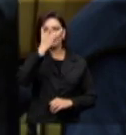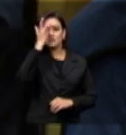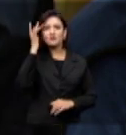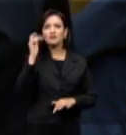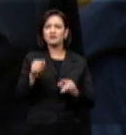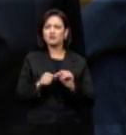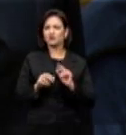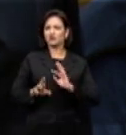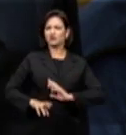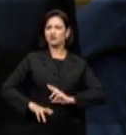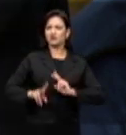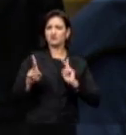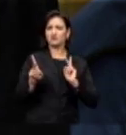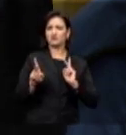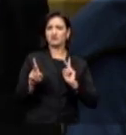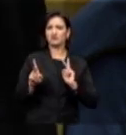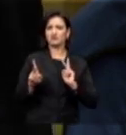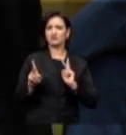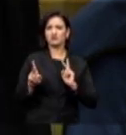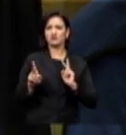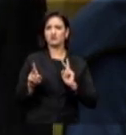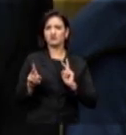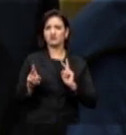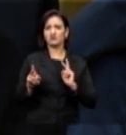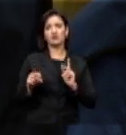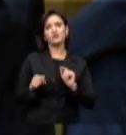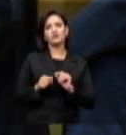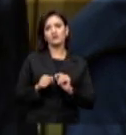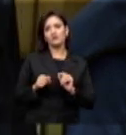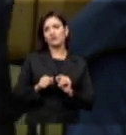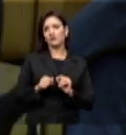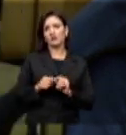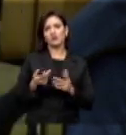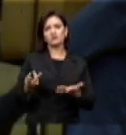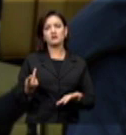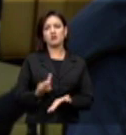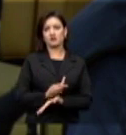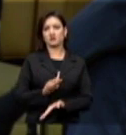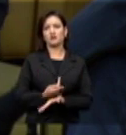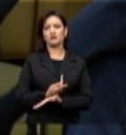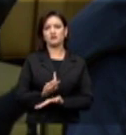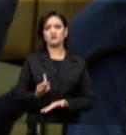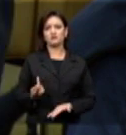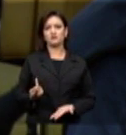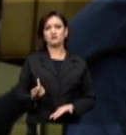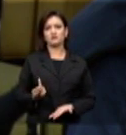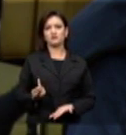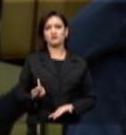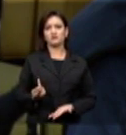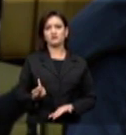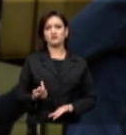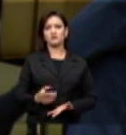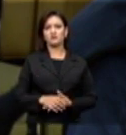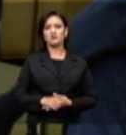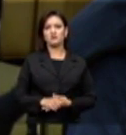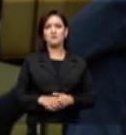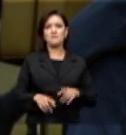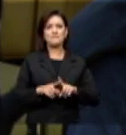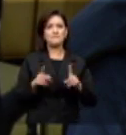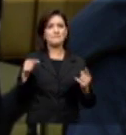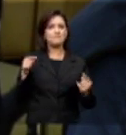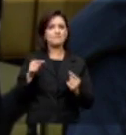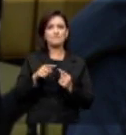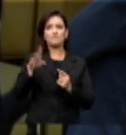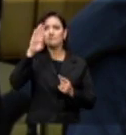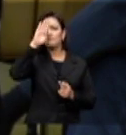forma distinta, o faz de maneira arbitrária, indevida, desviando-se da sua